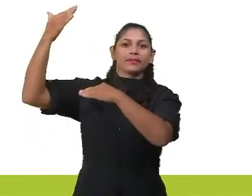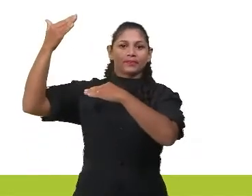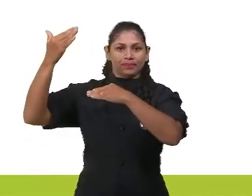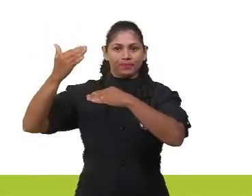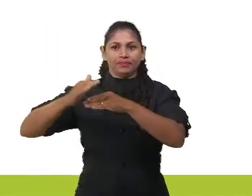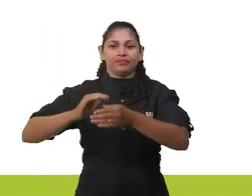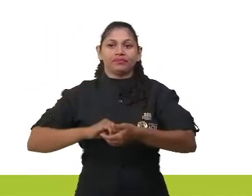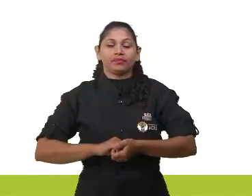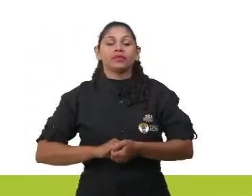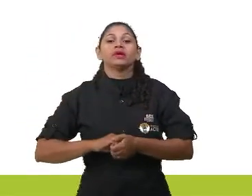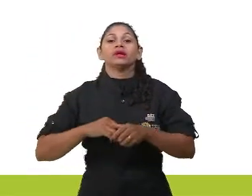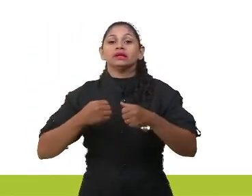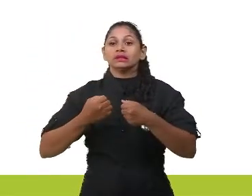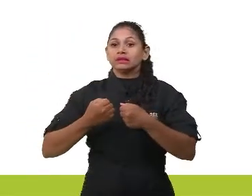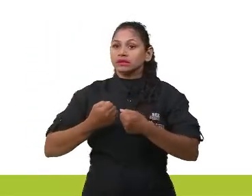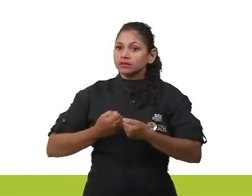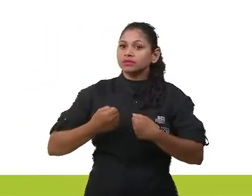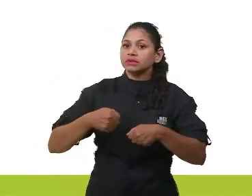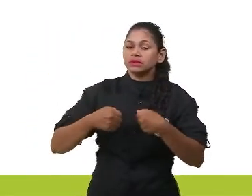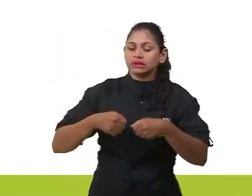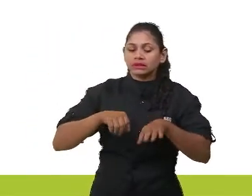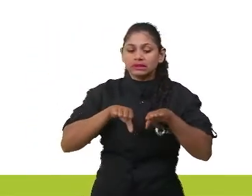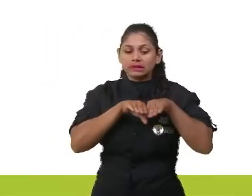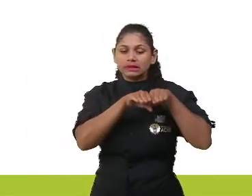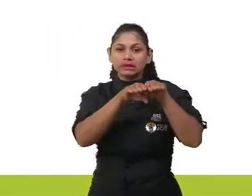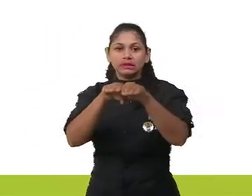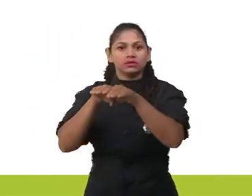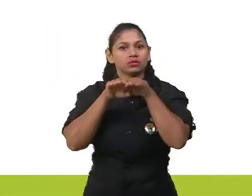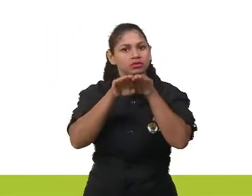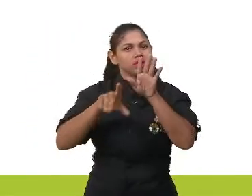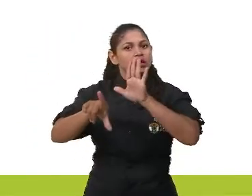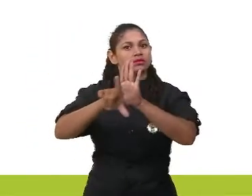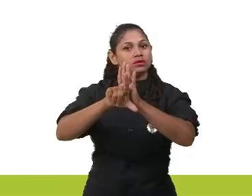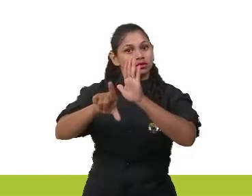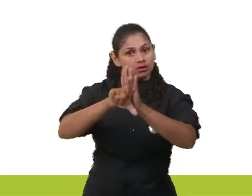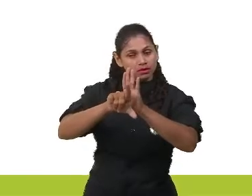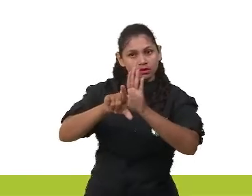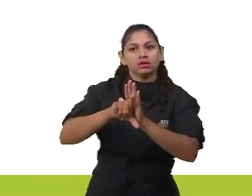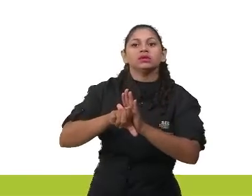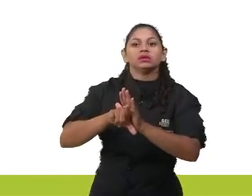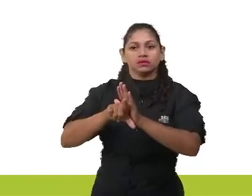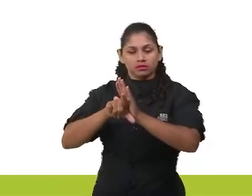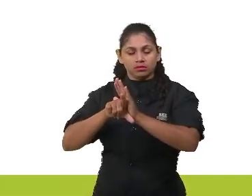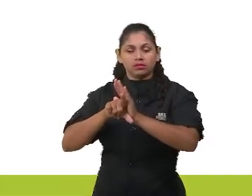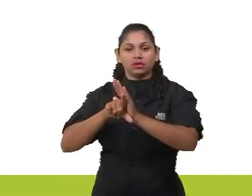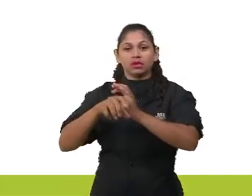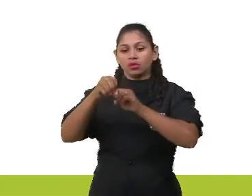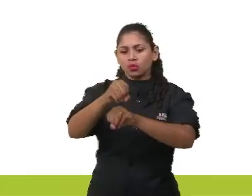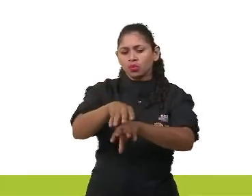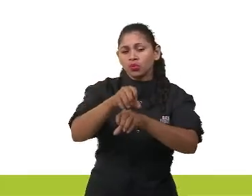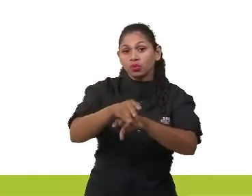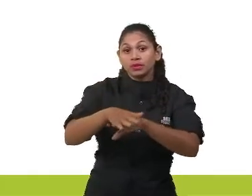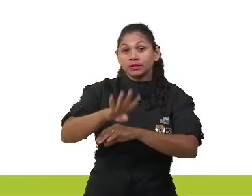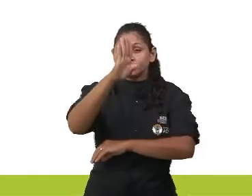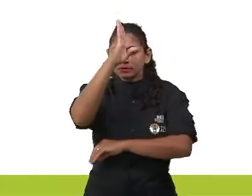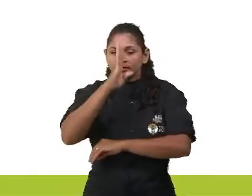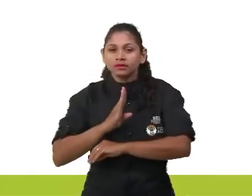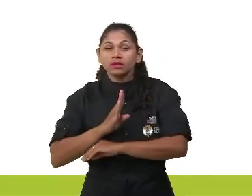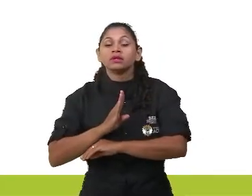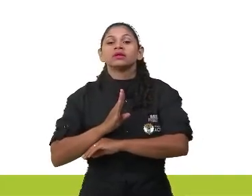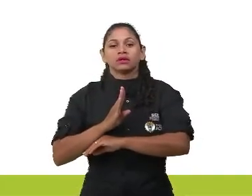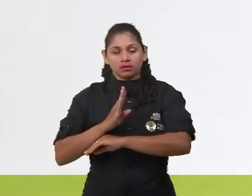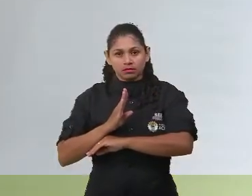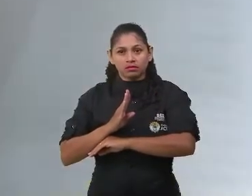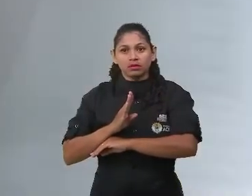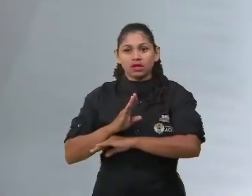ter igualdade perante a lei, não existia essa divisão de classes, de estamentos, que nem existia antes, e o ensino deve ser gratuito e laico, ou